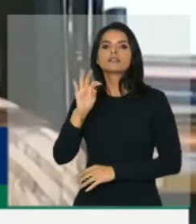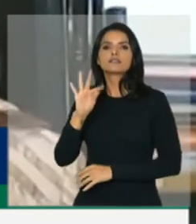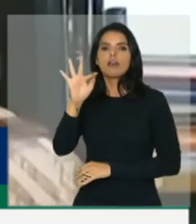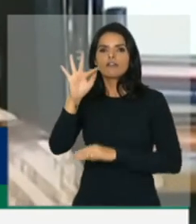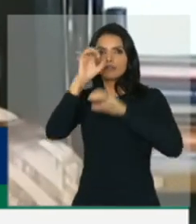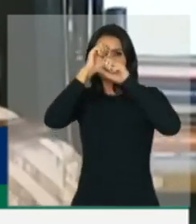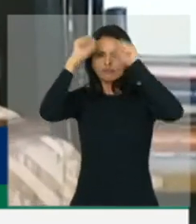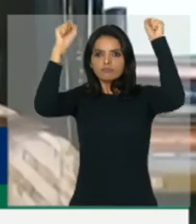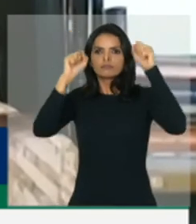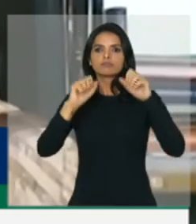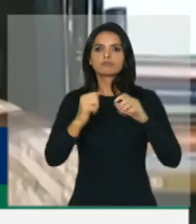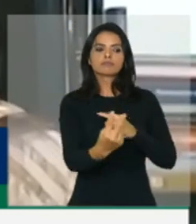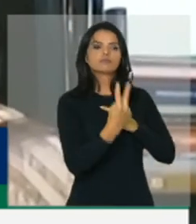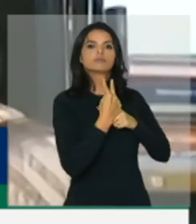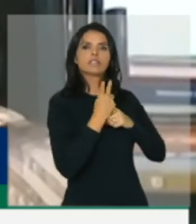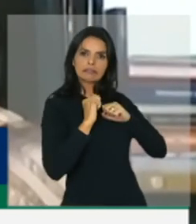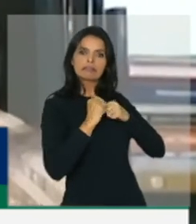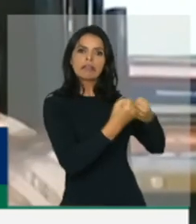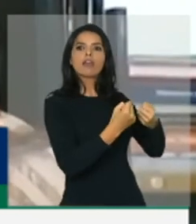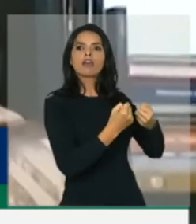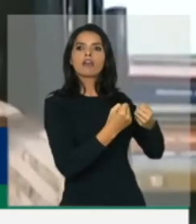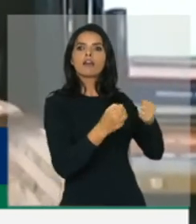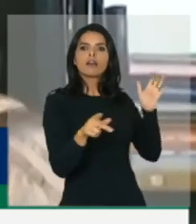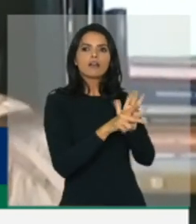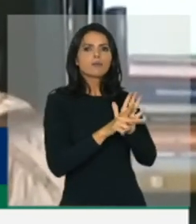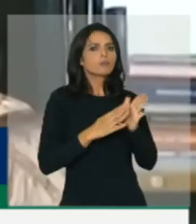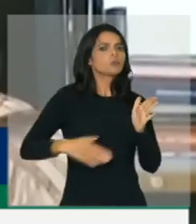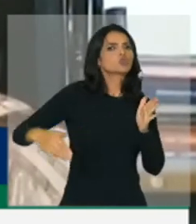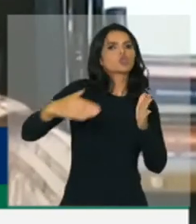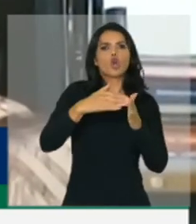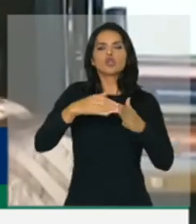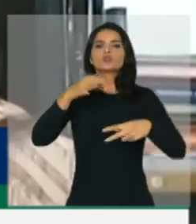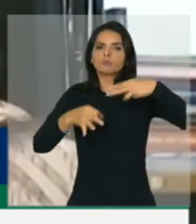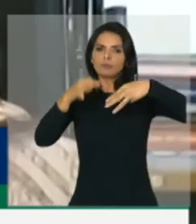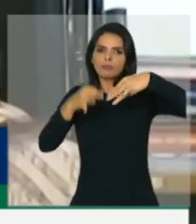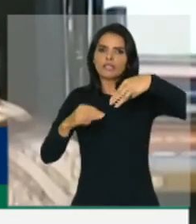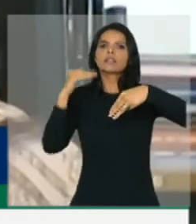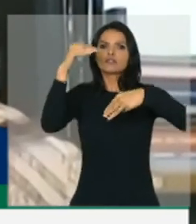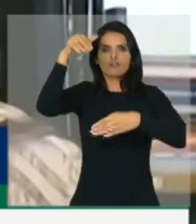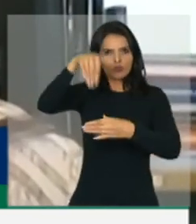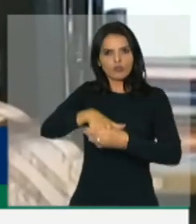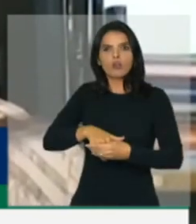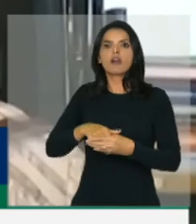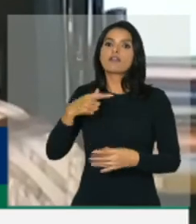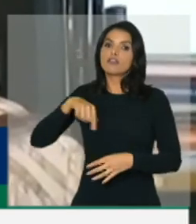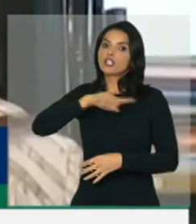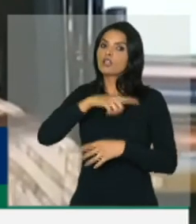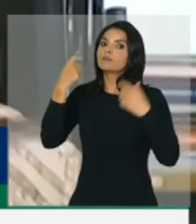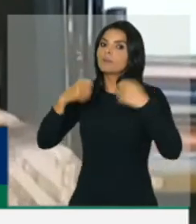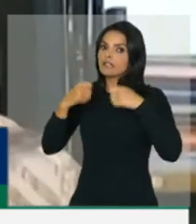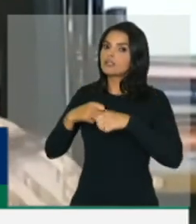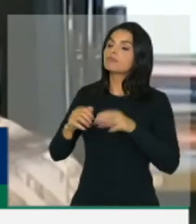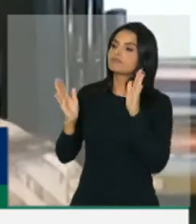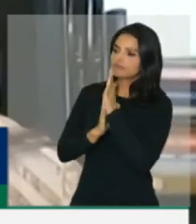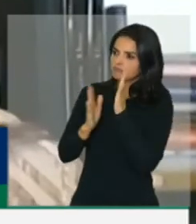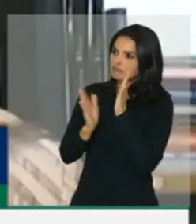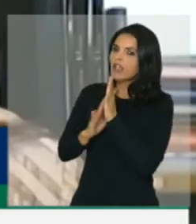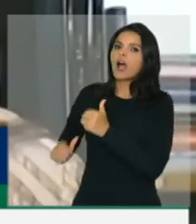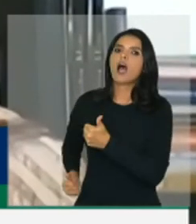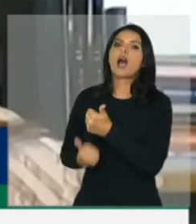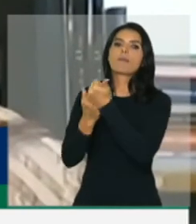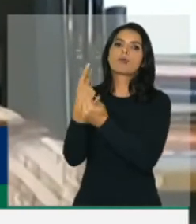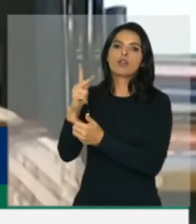Federal defendeu-se por unanimidade e cabe a essa Câmara referendar essa decisão e avançar